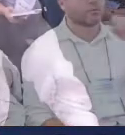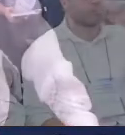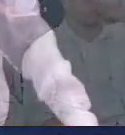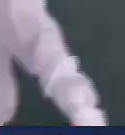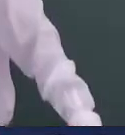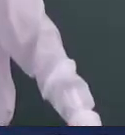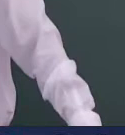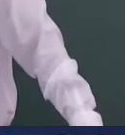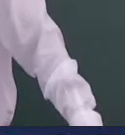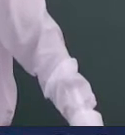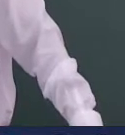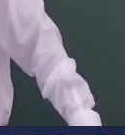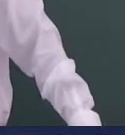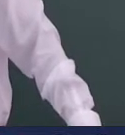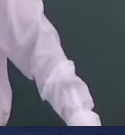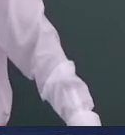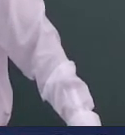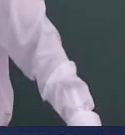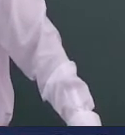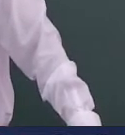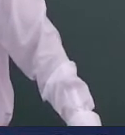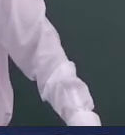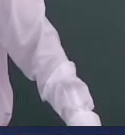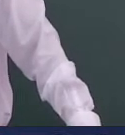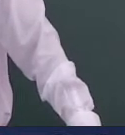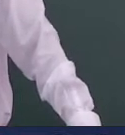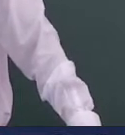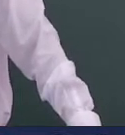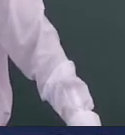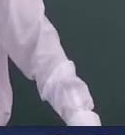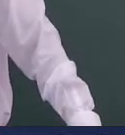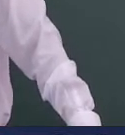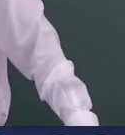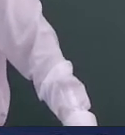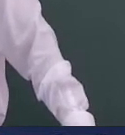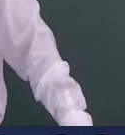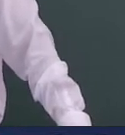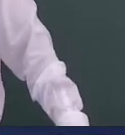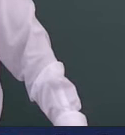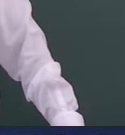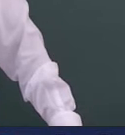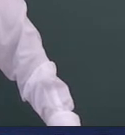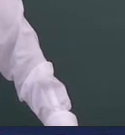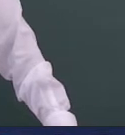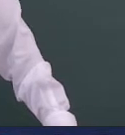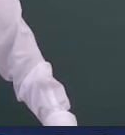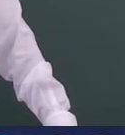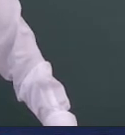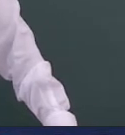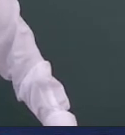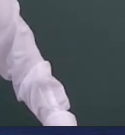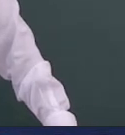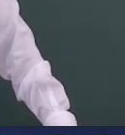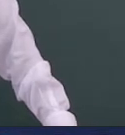Ontem, o irmão Pedro Dong postou no grupo dos cooperadores uma preocupação. É uma preocupação nossa, do Miguel, minha também.